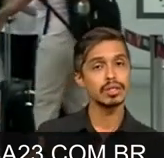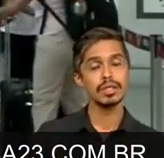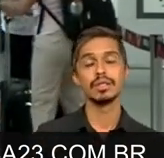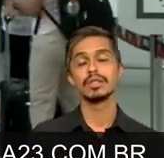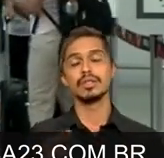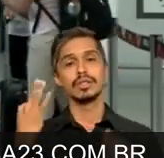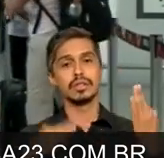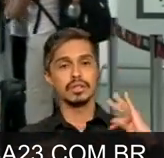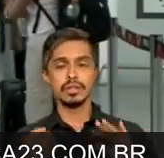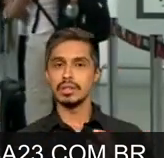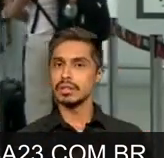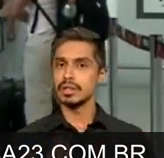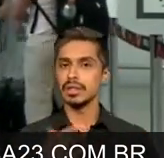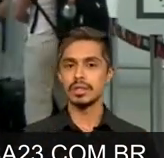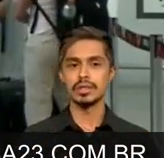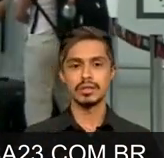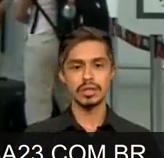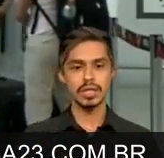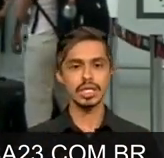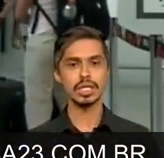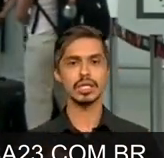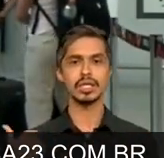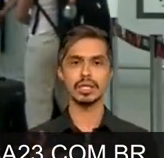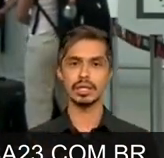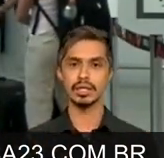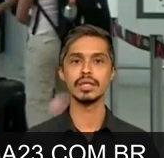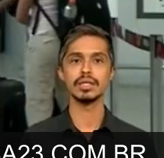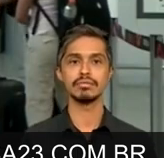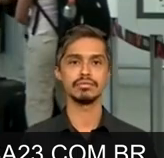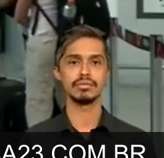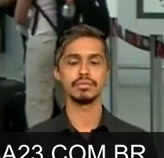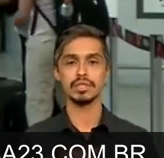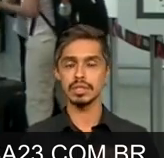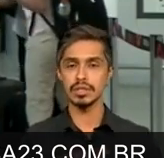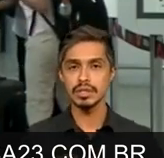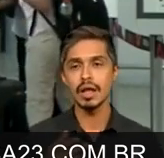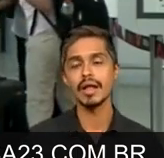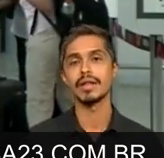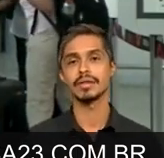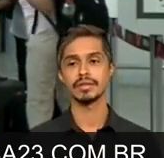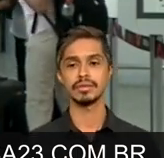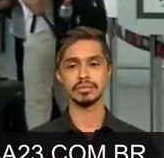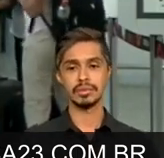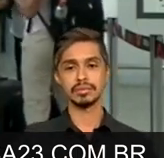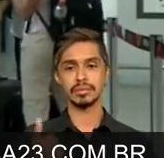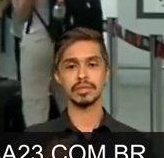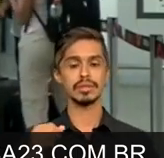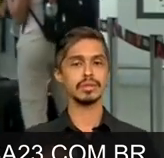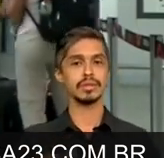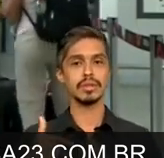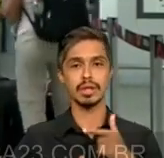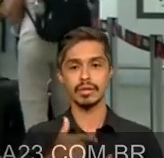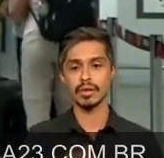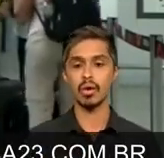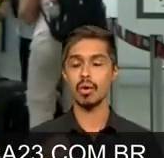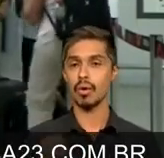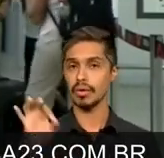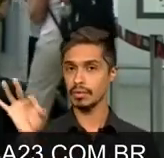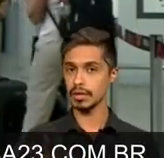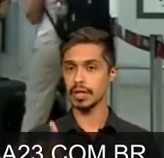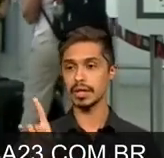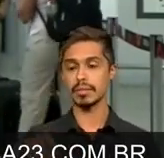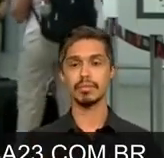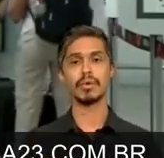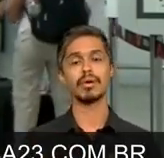hoje gera, né, uma quantidade de emprego no Brasil, e principalmente de primeiro emprego muito grande, já é 8% do PIB. Então a